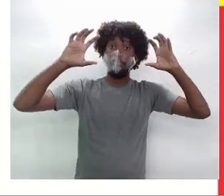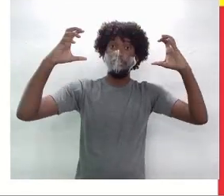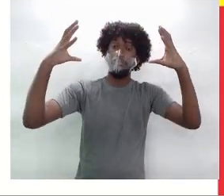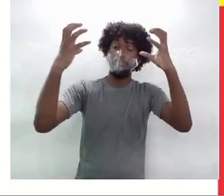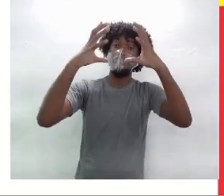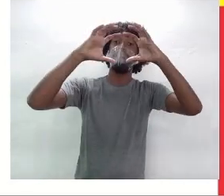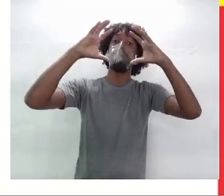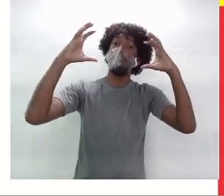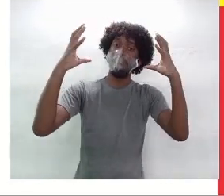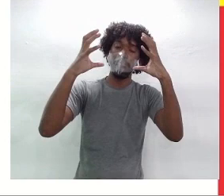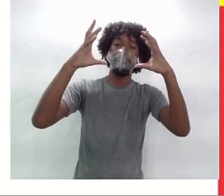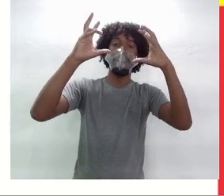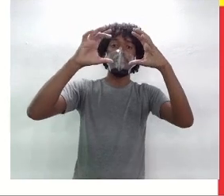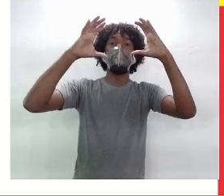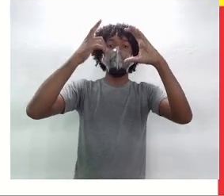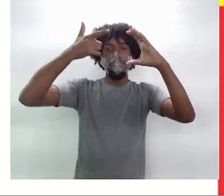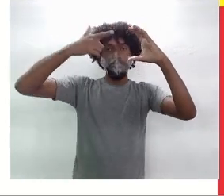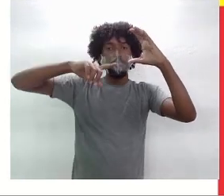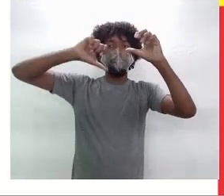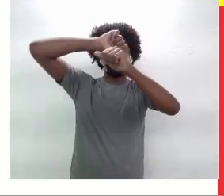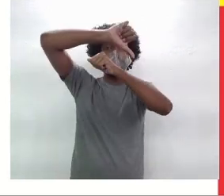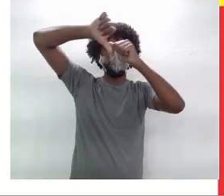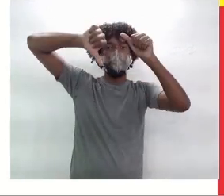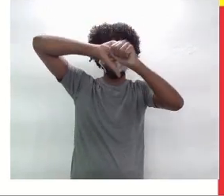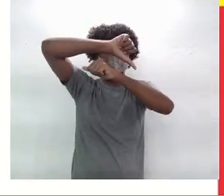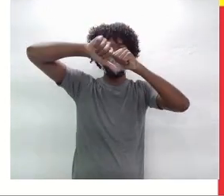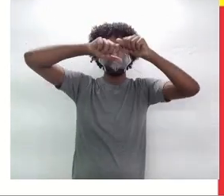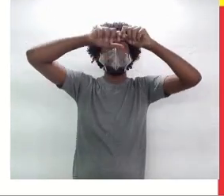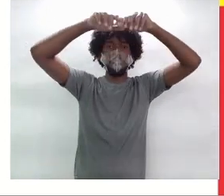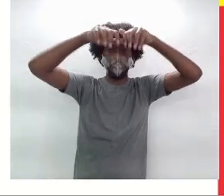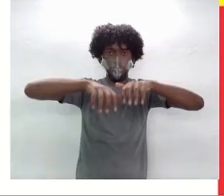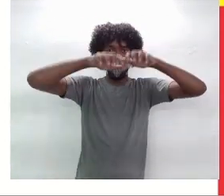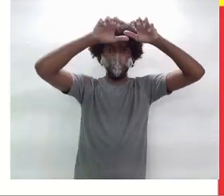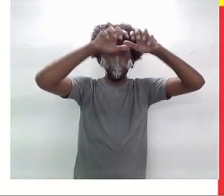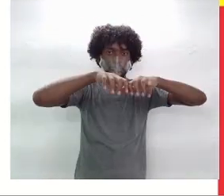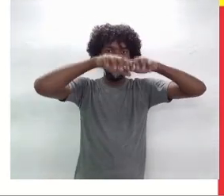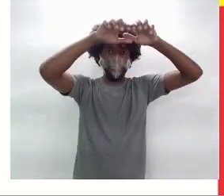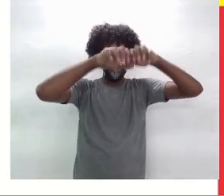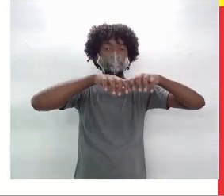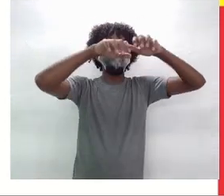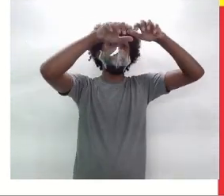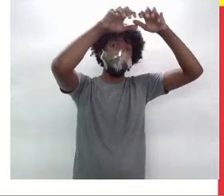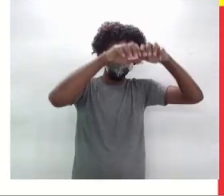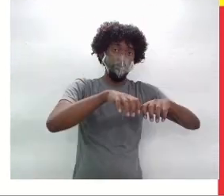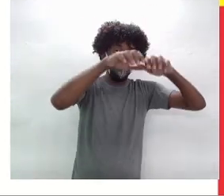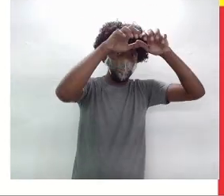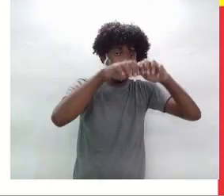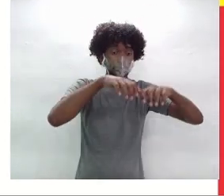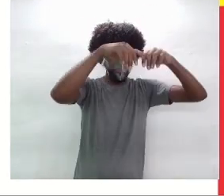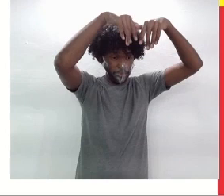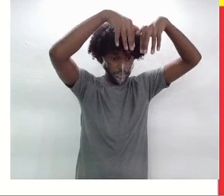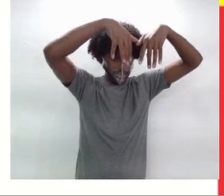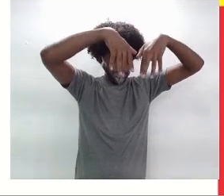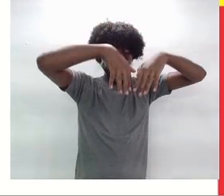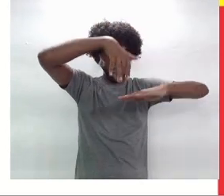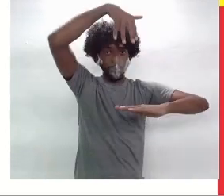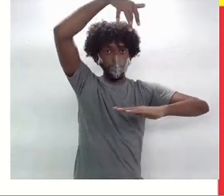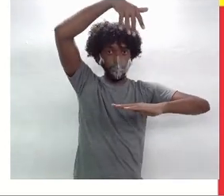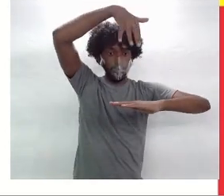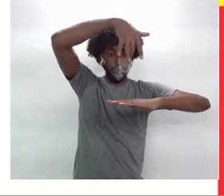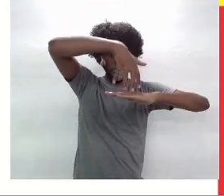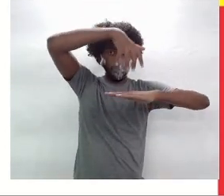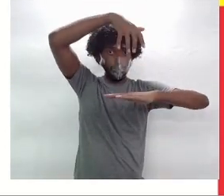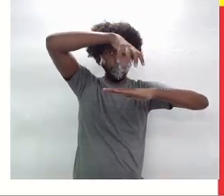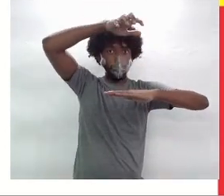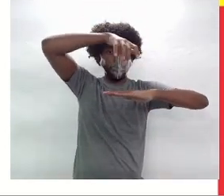estado gasoso para o líquido, ocorre a chuva, essa chuva ela vai se infiltrar na